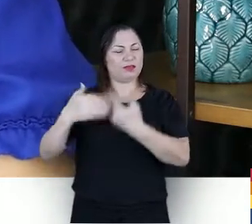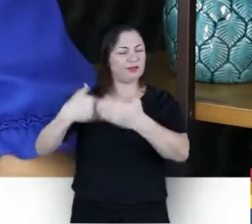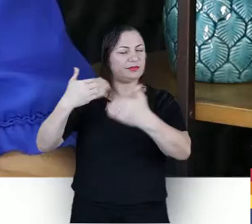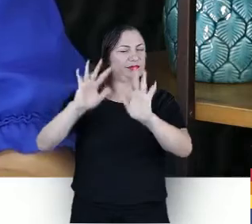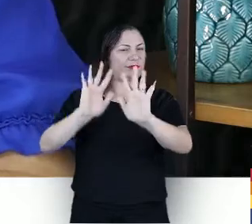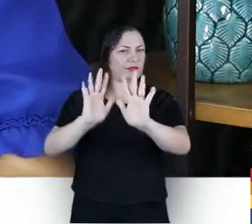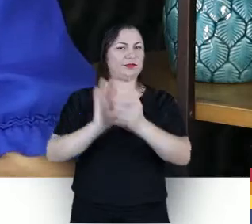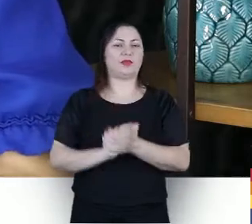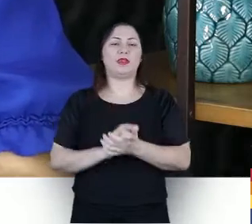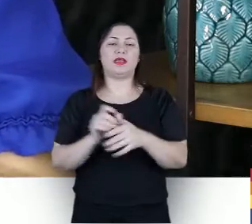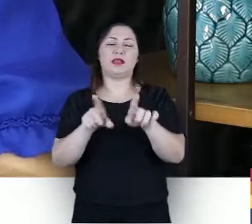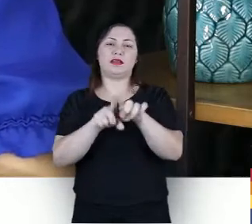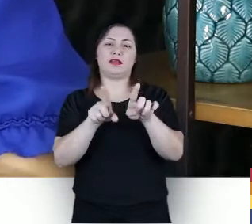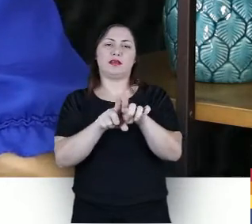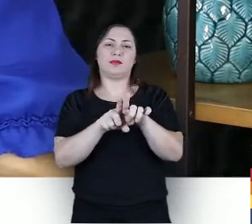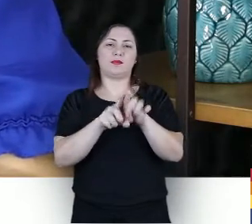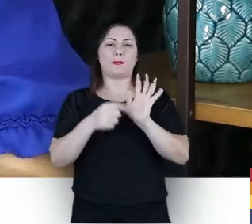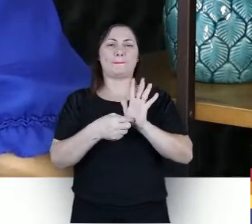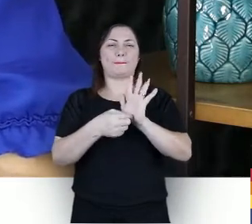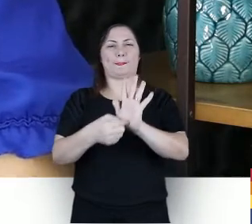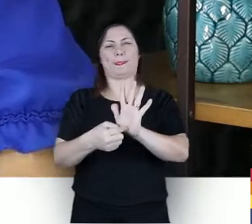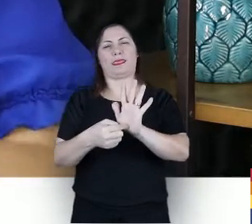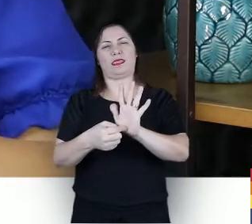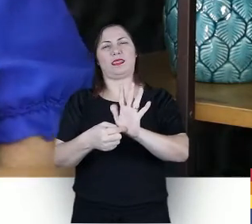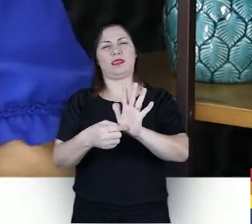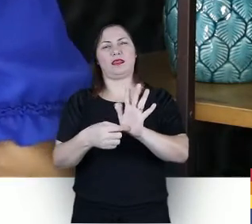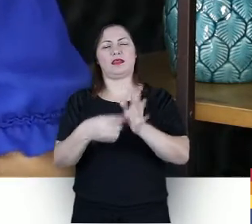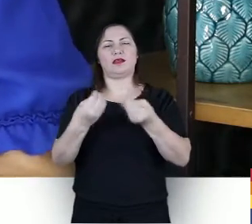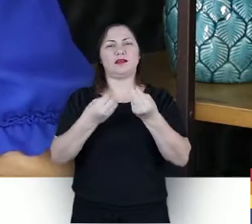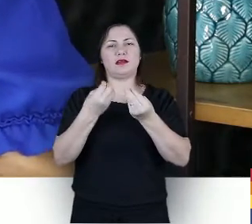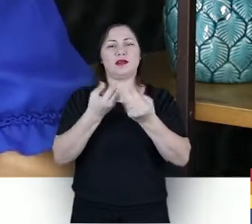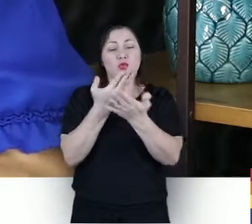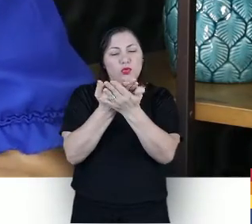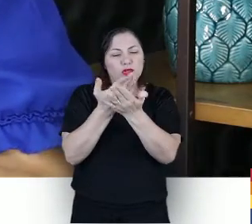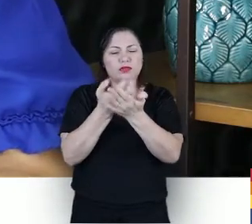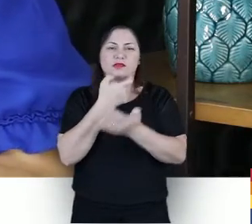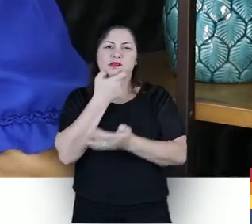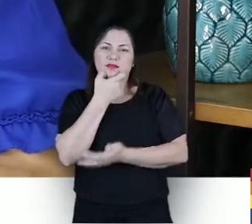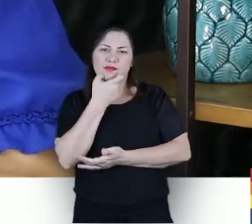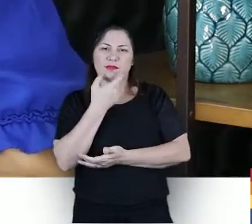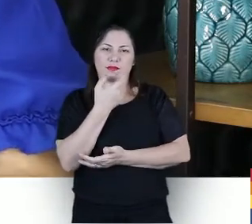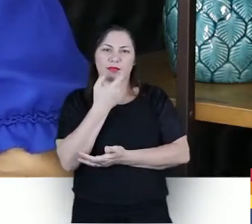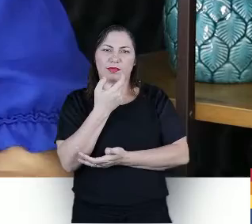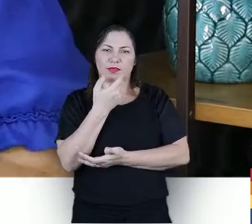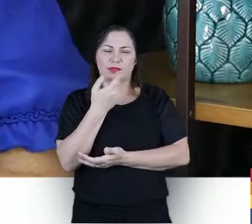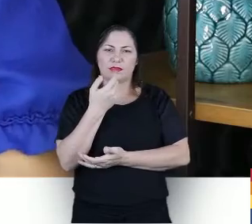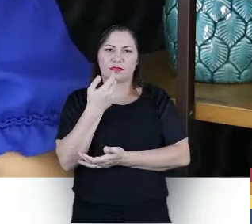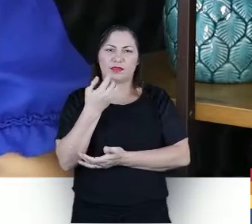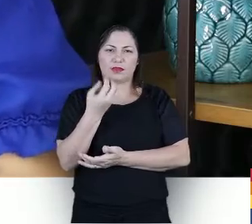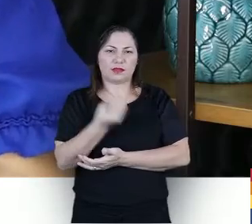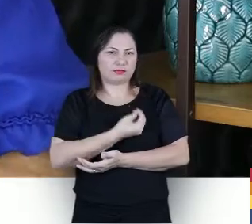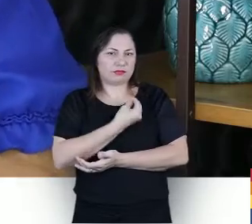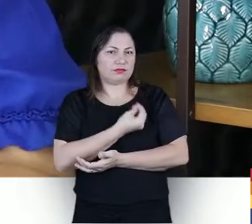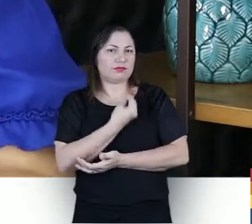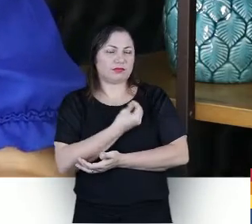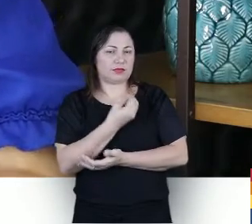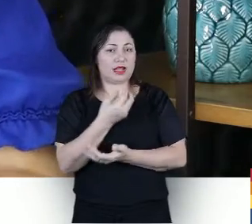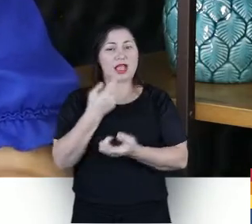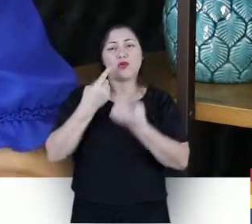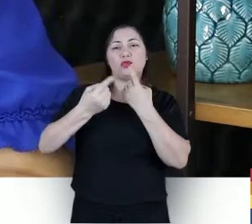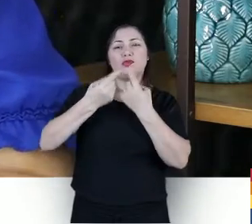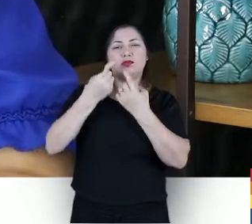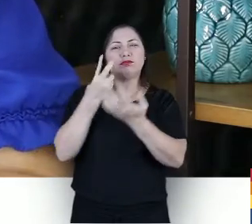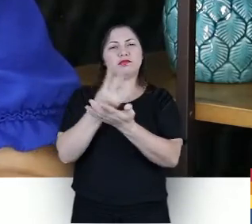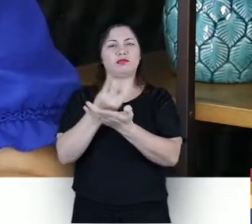constante com todos os componentes curriculares, construindo assim uma interação que perpassa pela quebra do